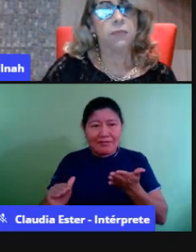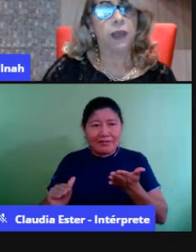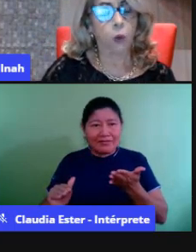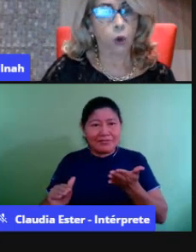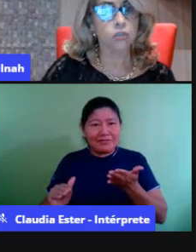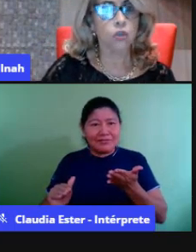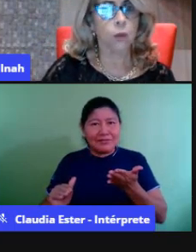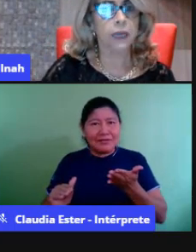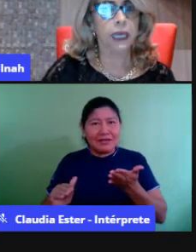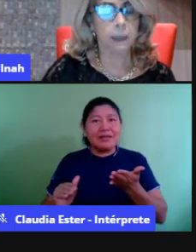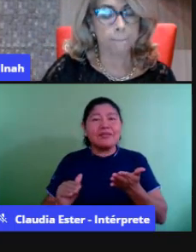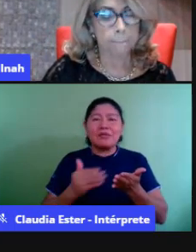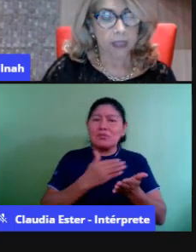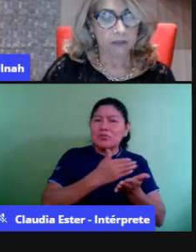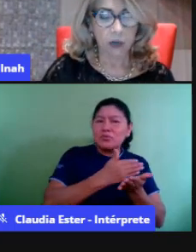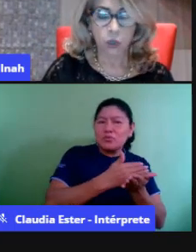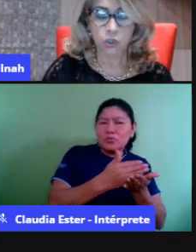Jaqueline